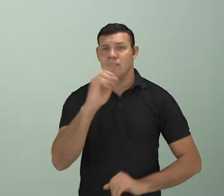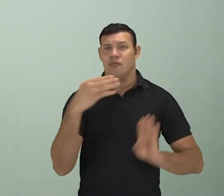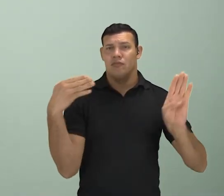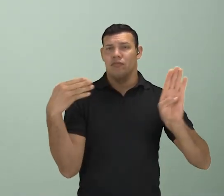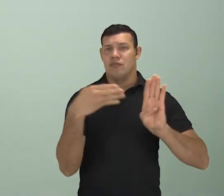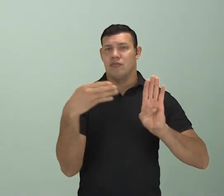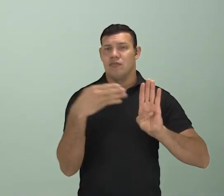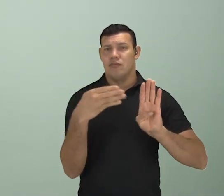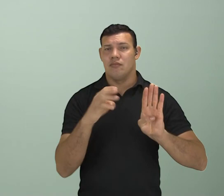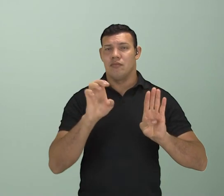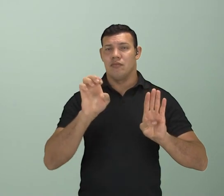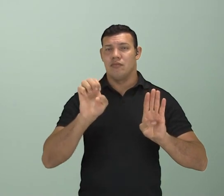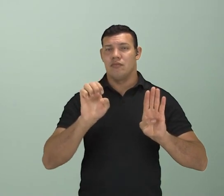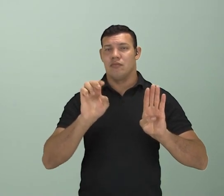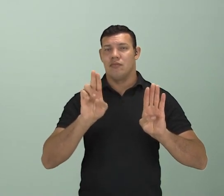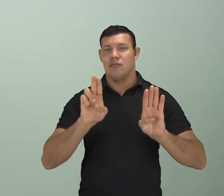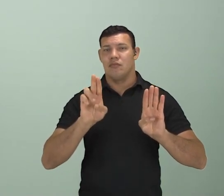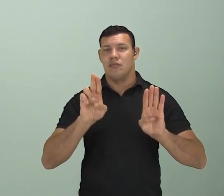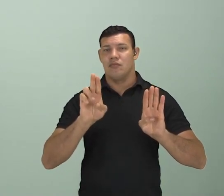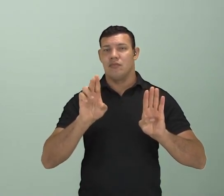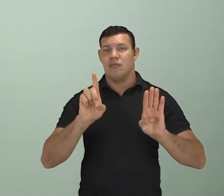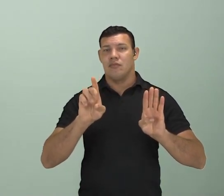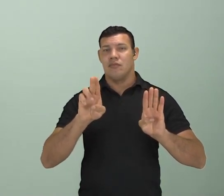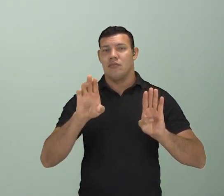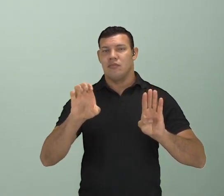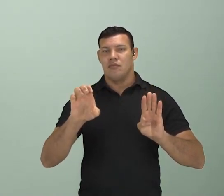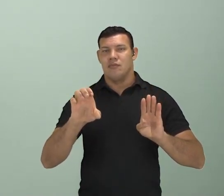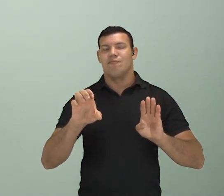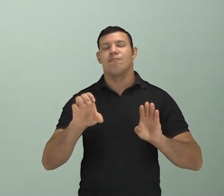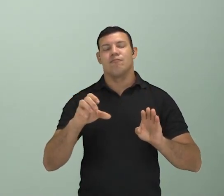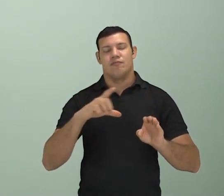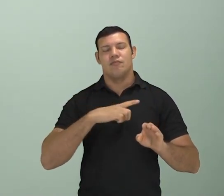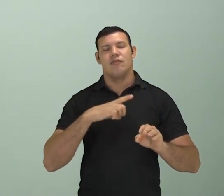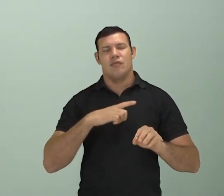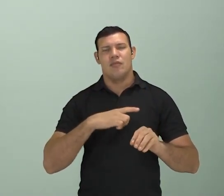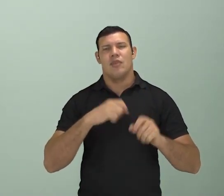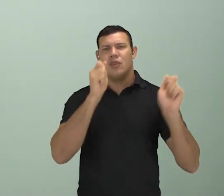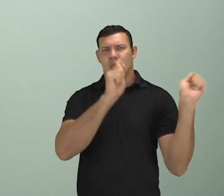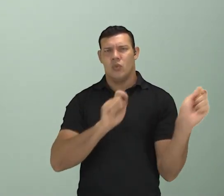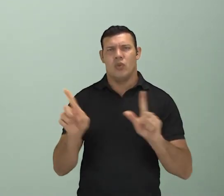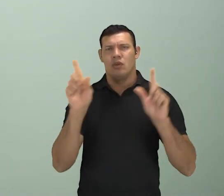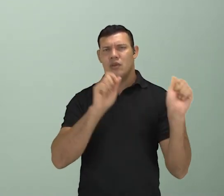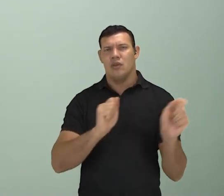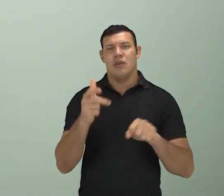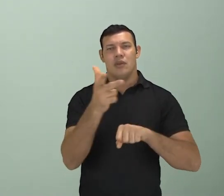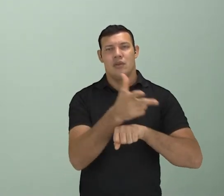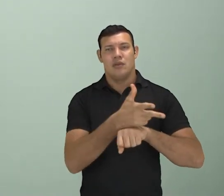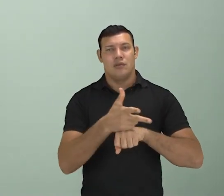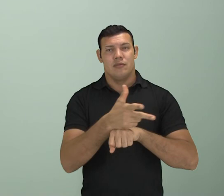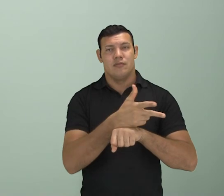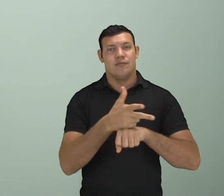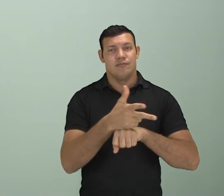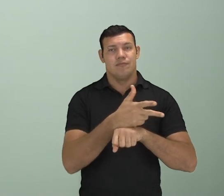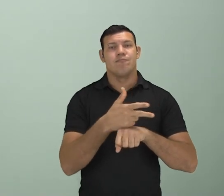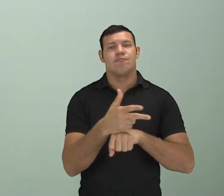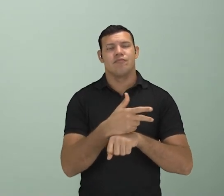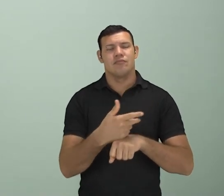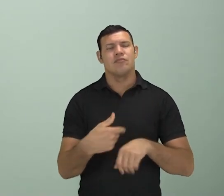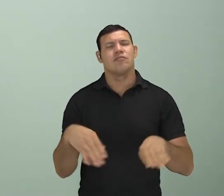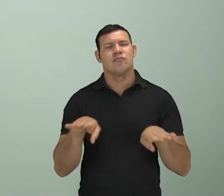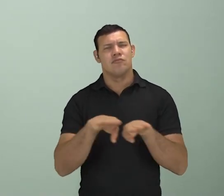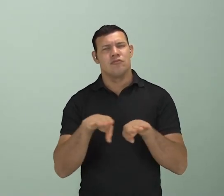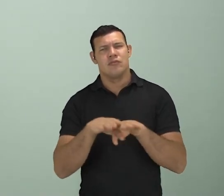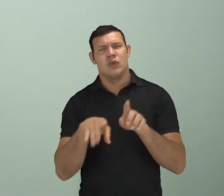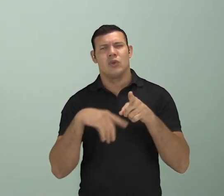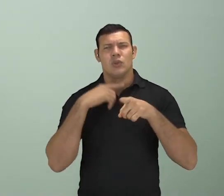a plataforma Eduque, onde vocês vão ter acesso a todos os slides, às aulas gravadas e onde vocês vão poder